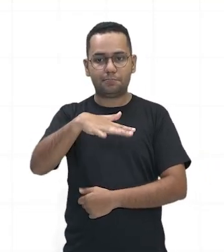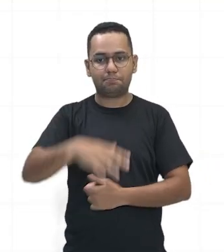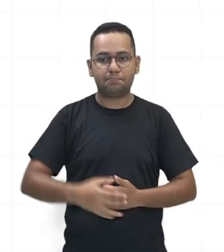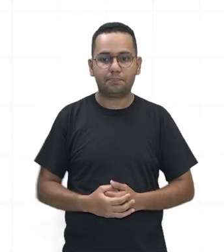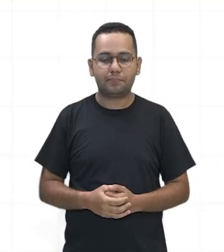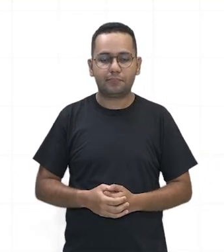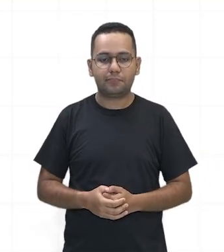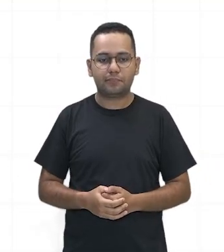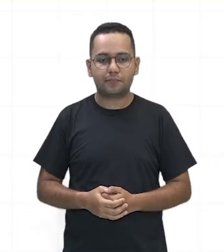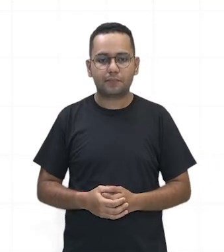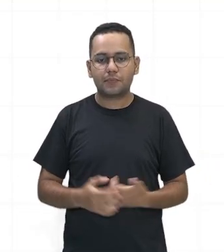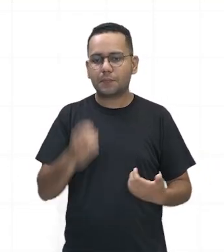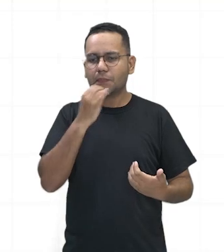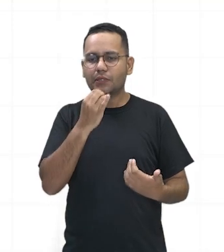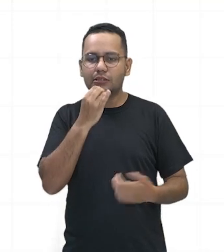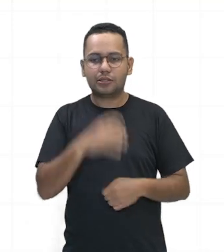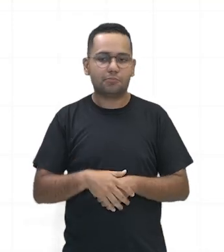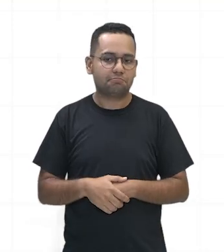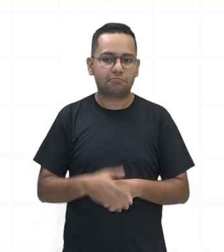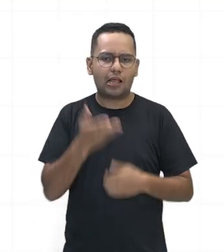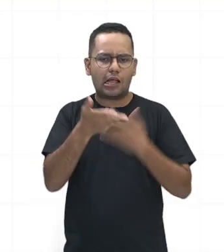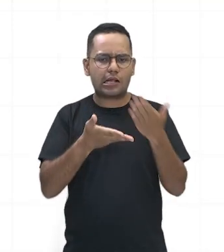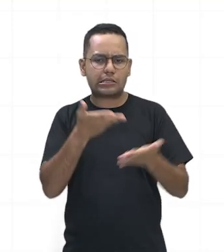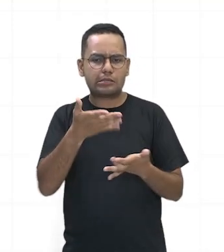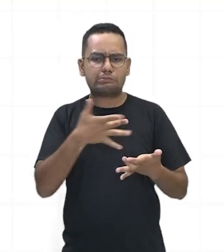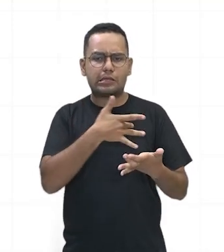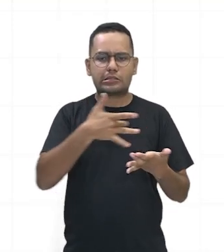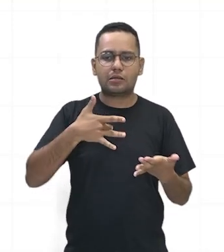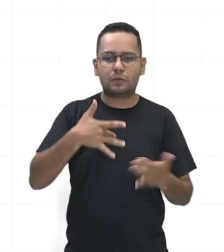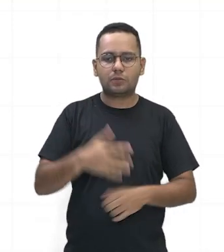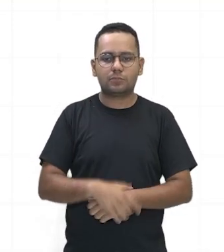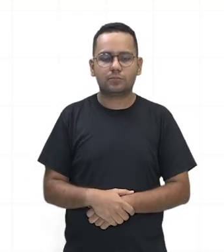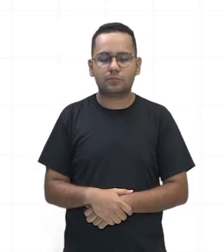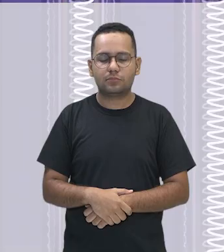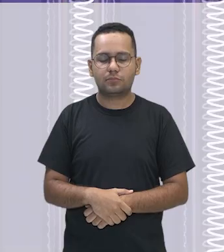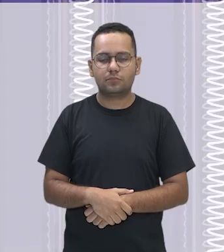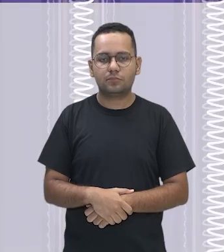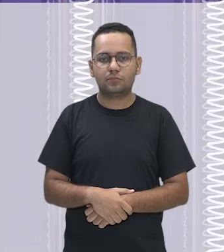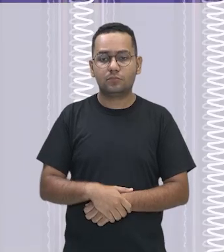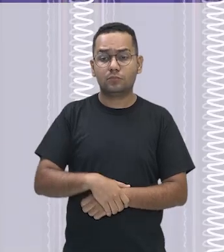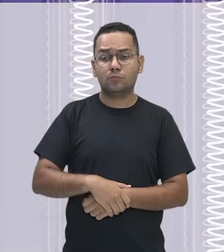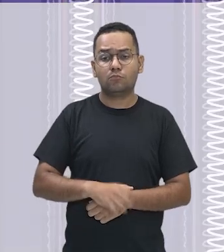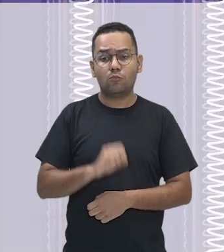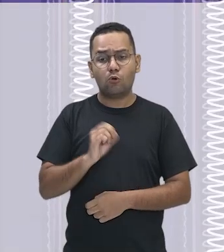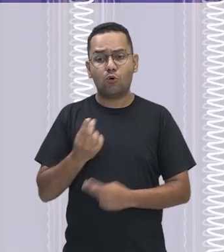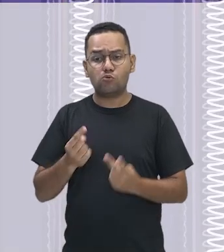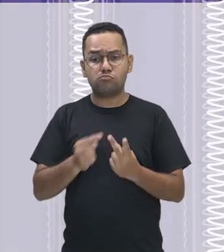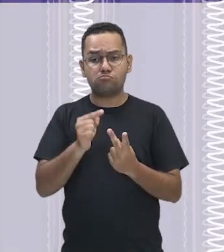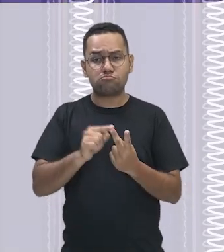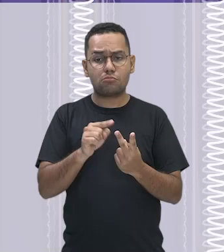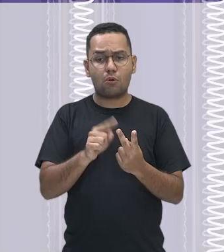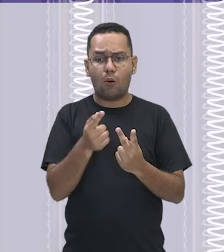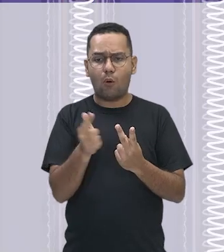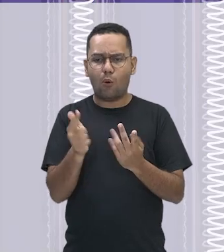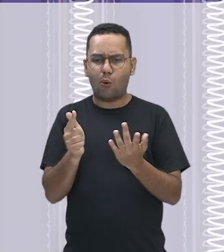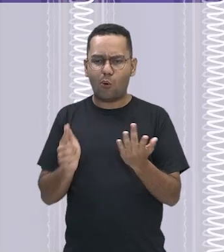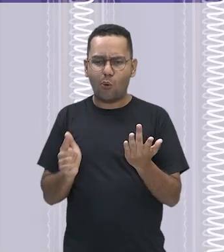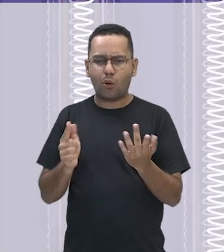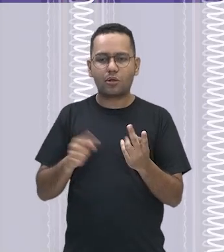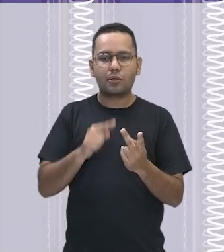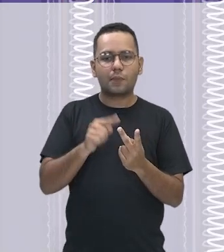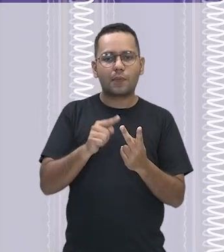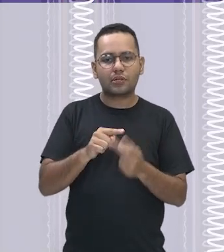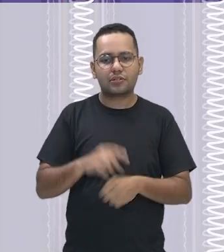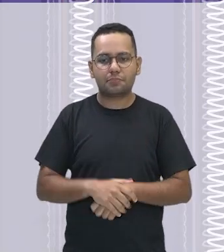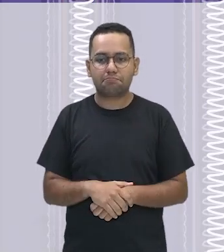à saúde, ou ao acesso a coisas básicas, como o tratamento